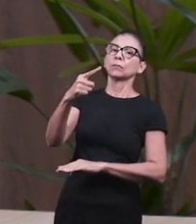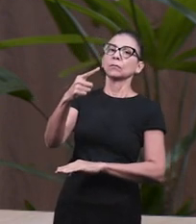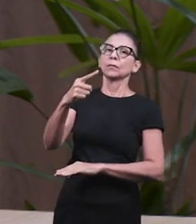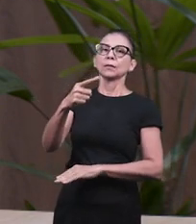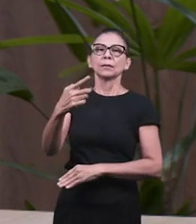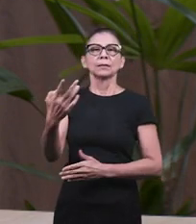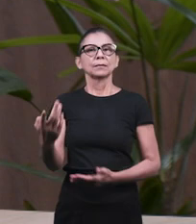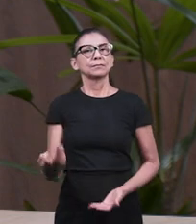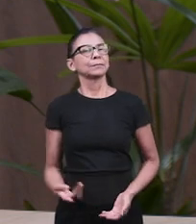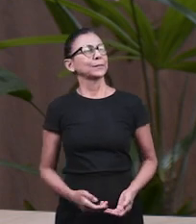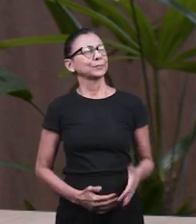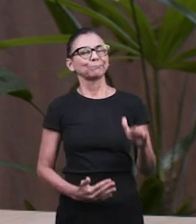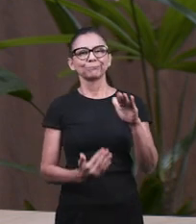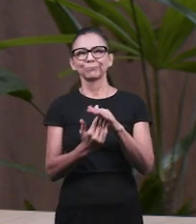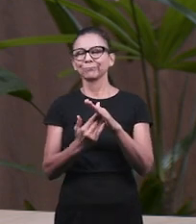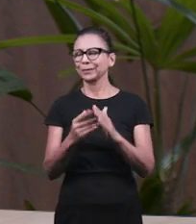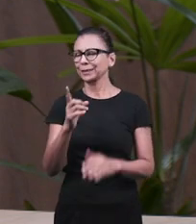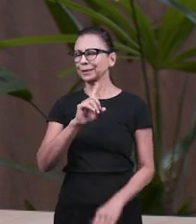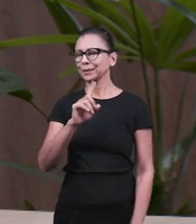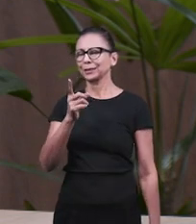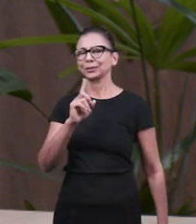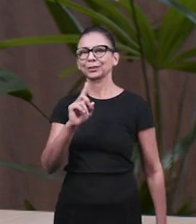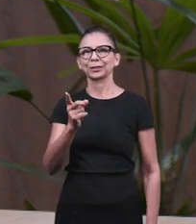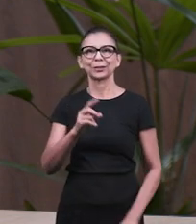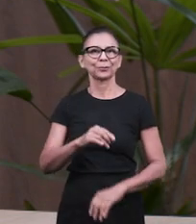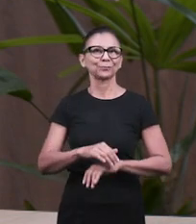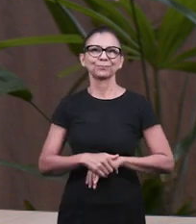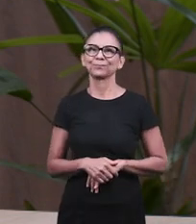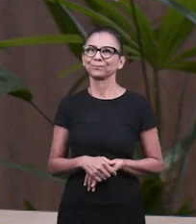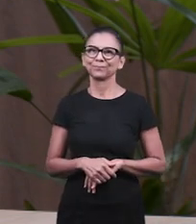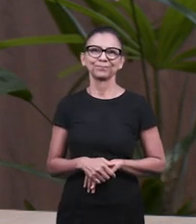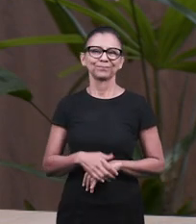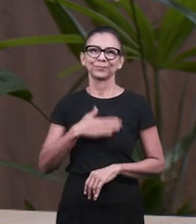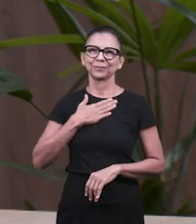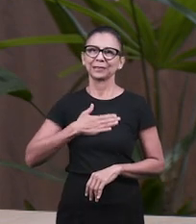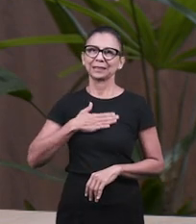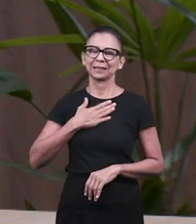Por quê? A palavra diz, não puderam entrar por causa da sua incredulidade.